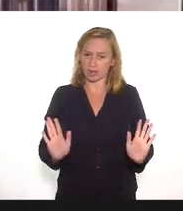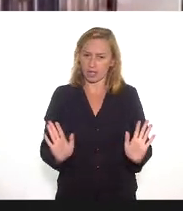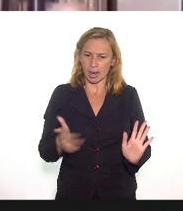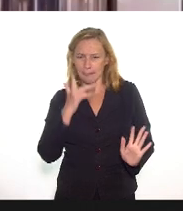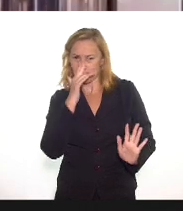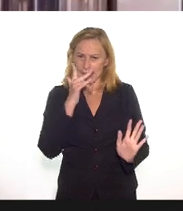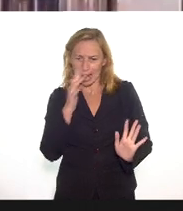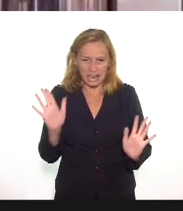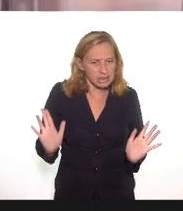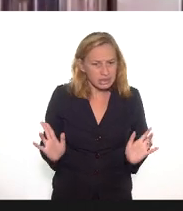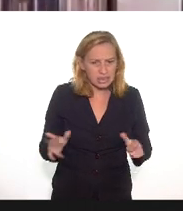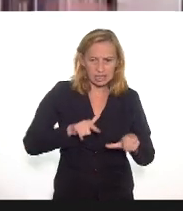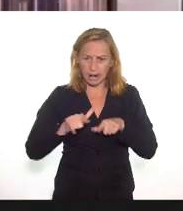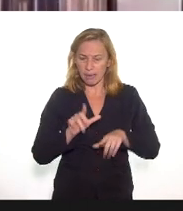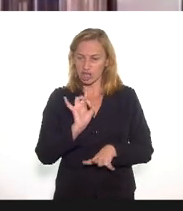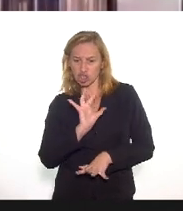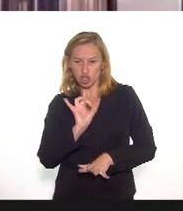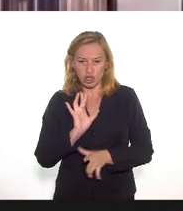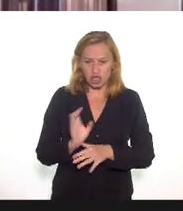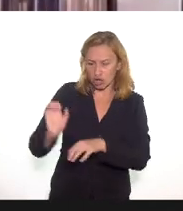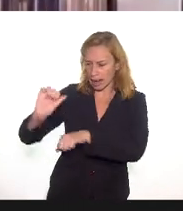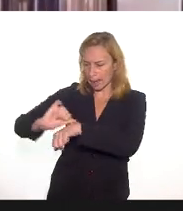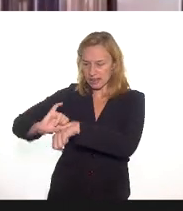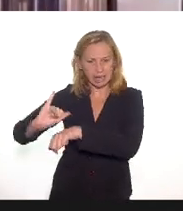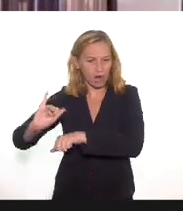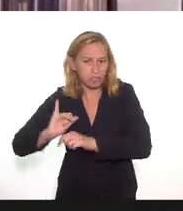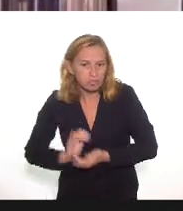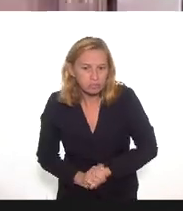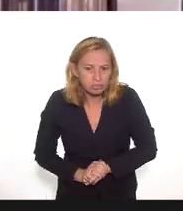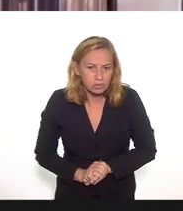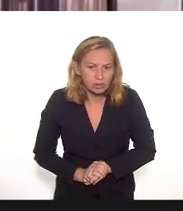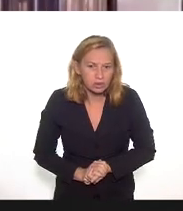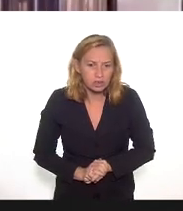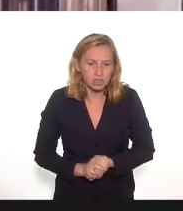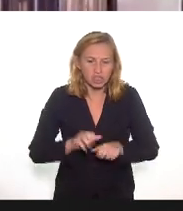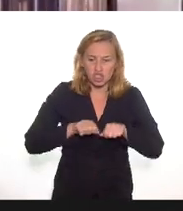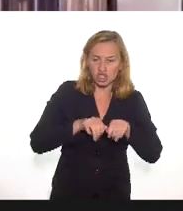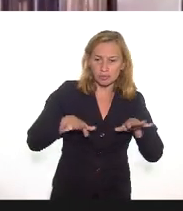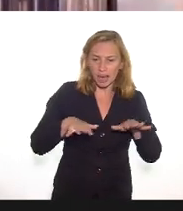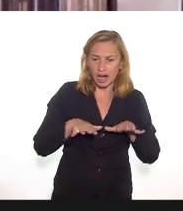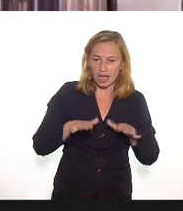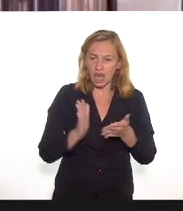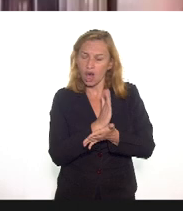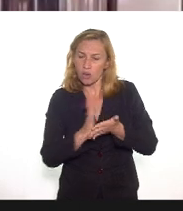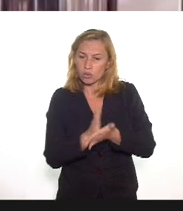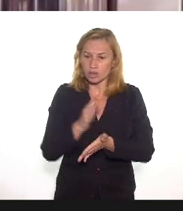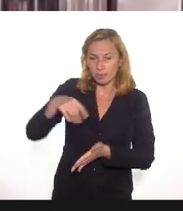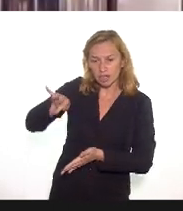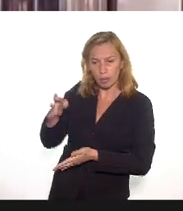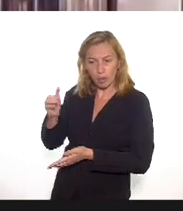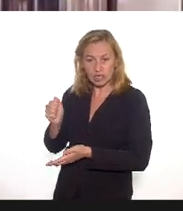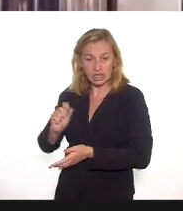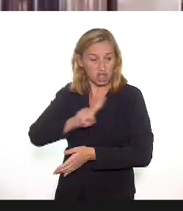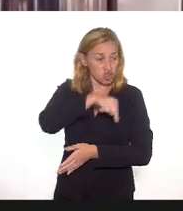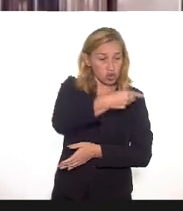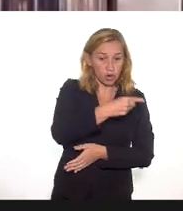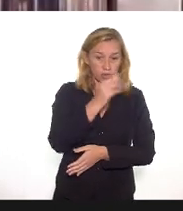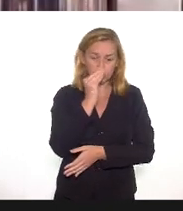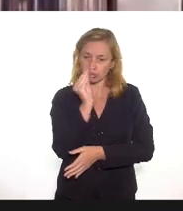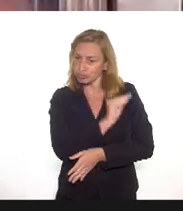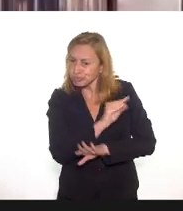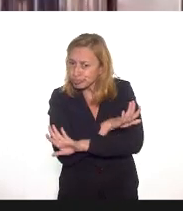parece que se trabalha só a capital, estende um pouco a região metropolitana e os demais